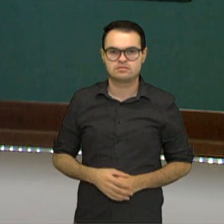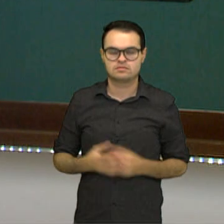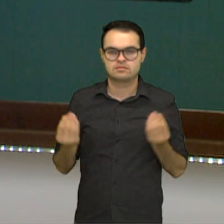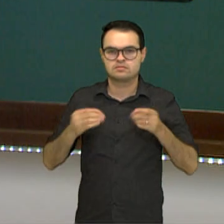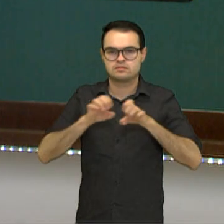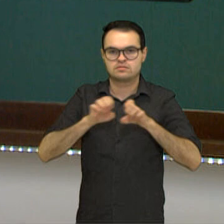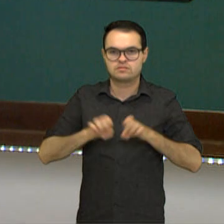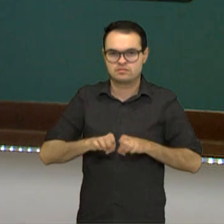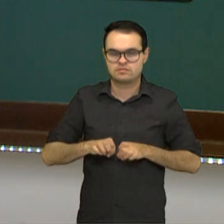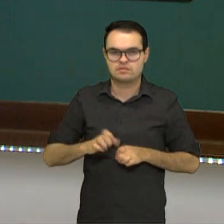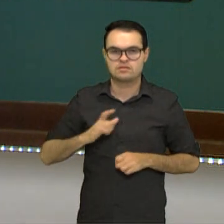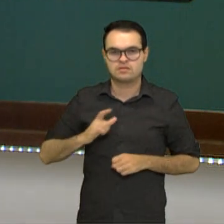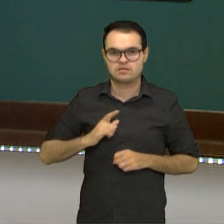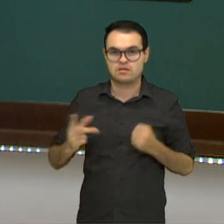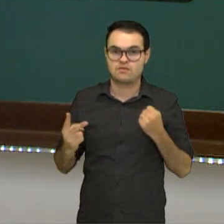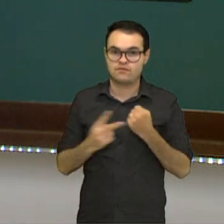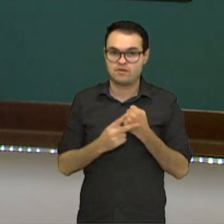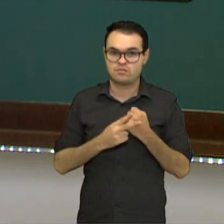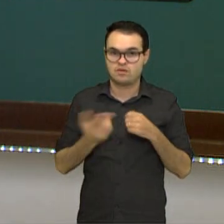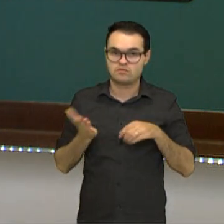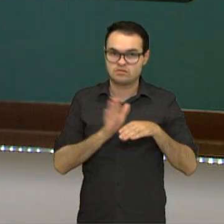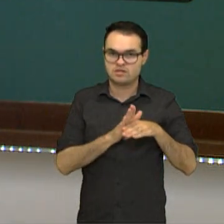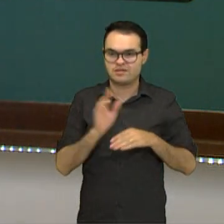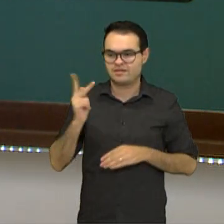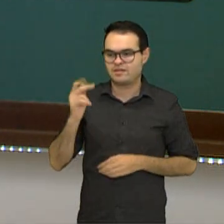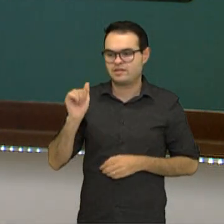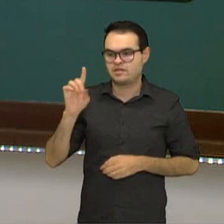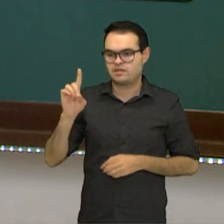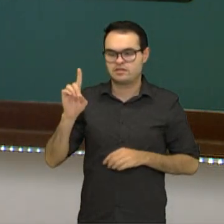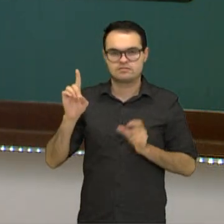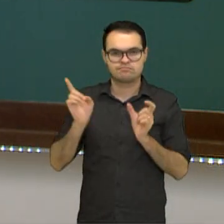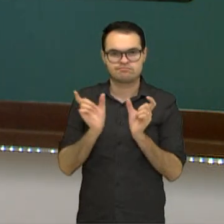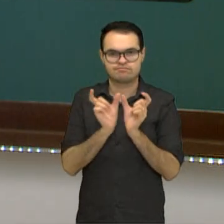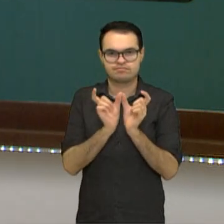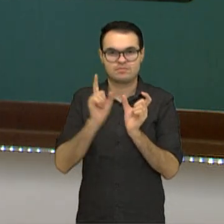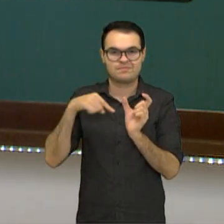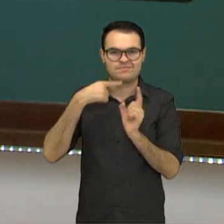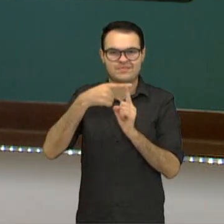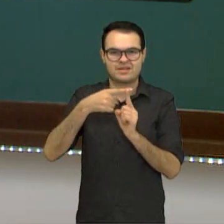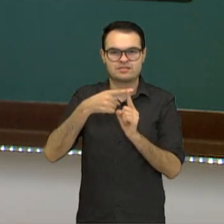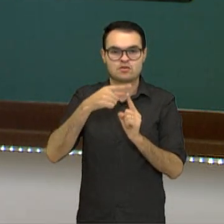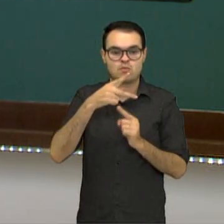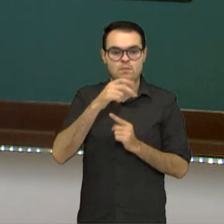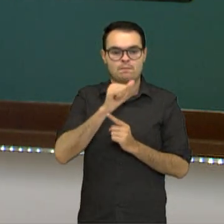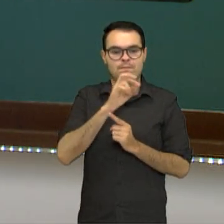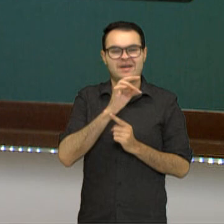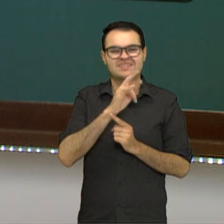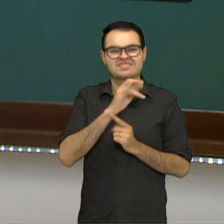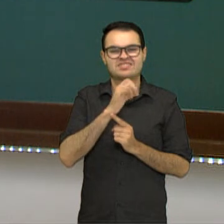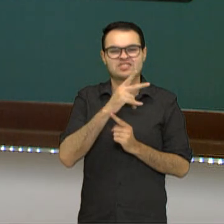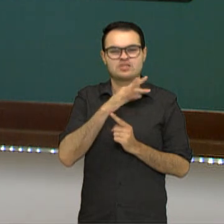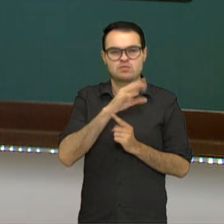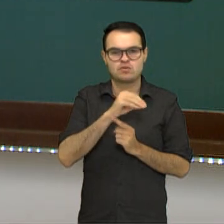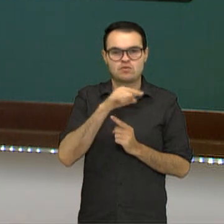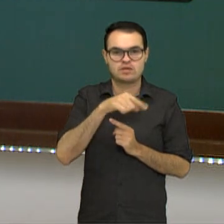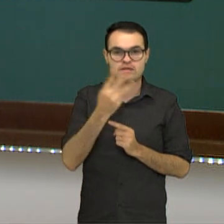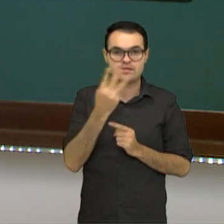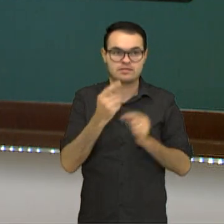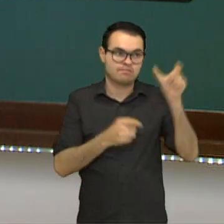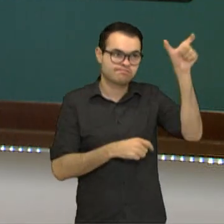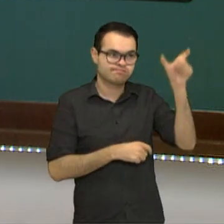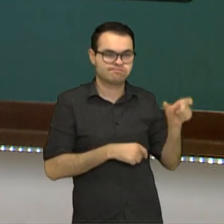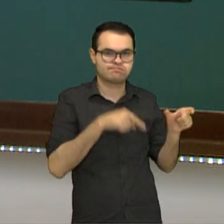Verbo auxiliar, had, mais o particípio passado do verbo. Ou seja, a terceira coluna,